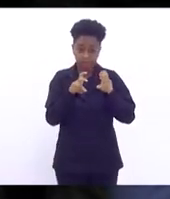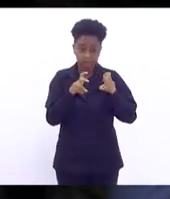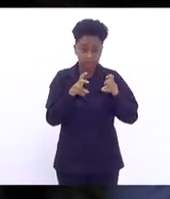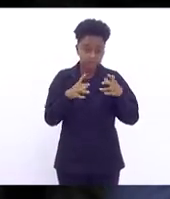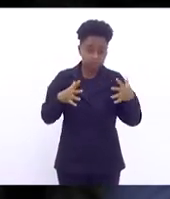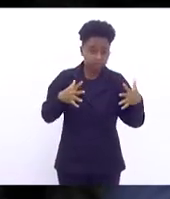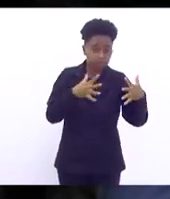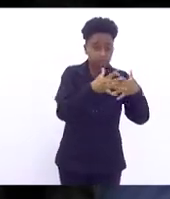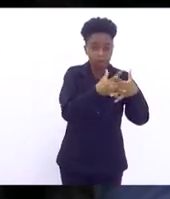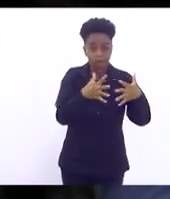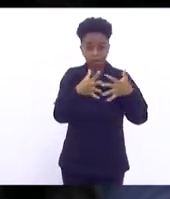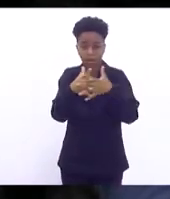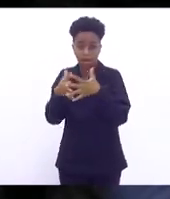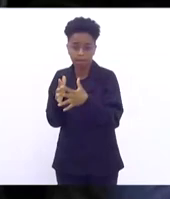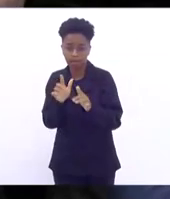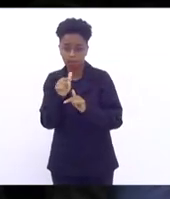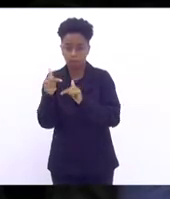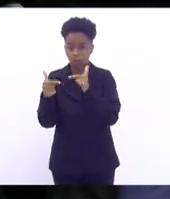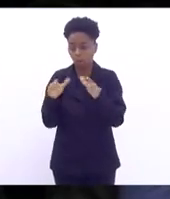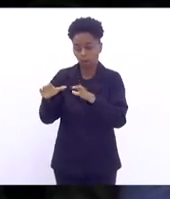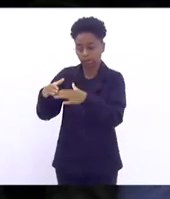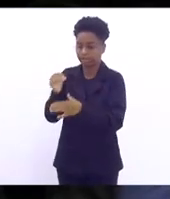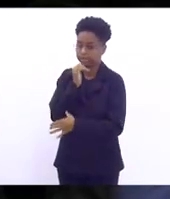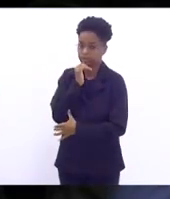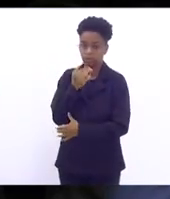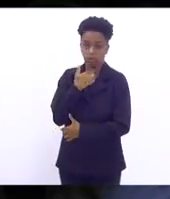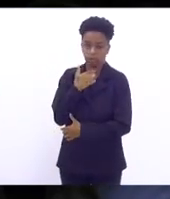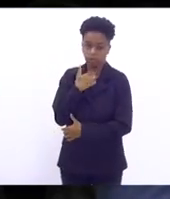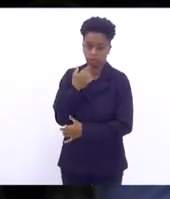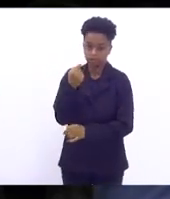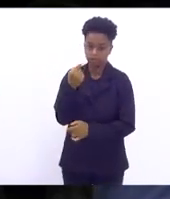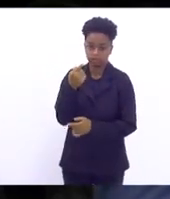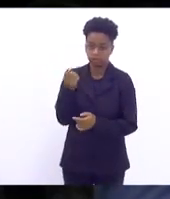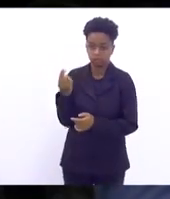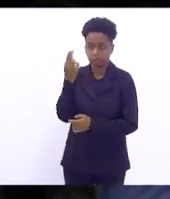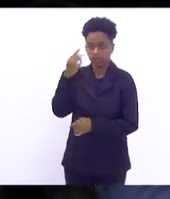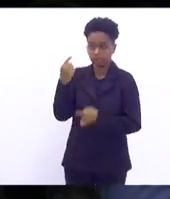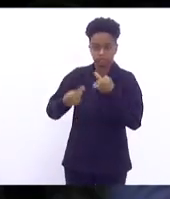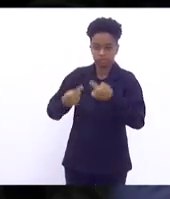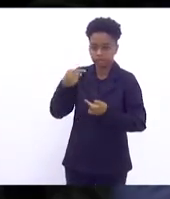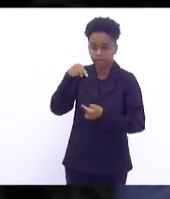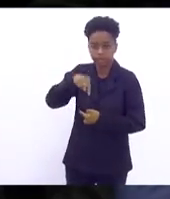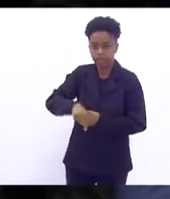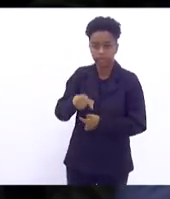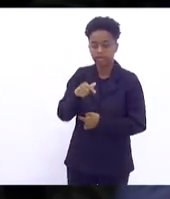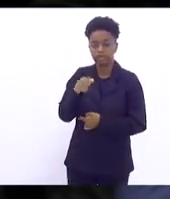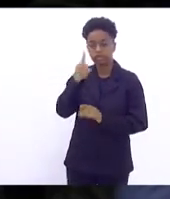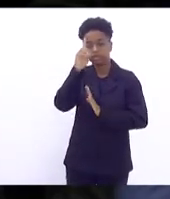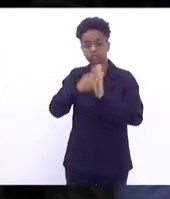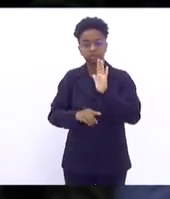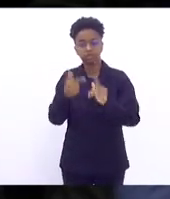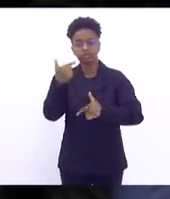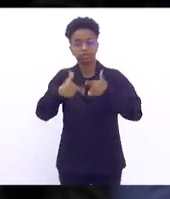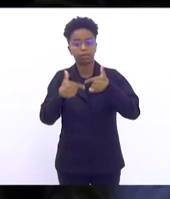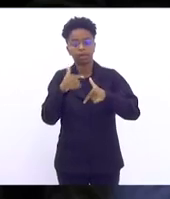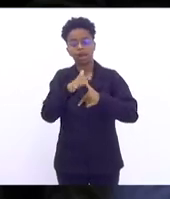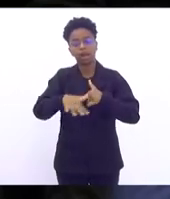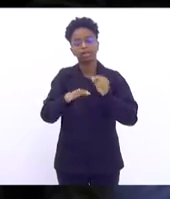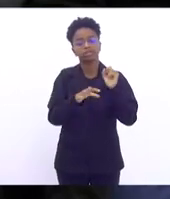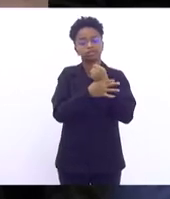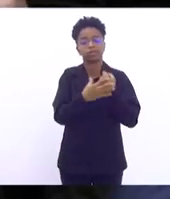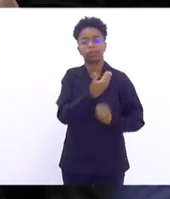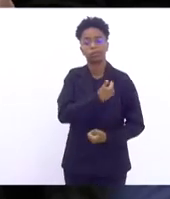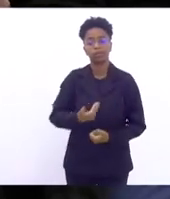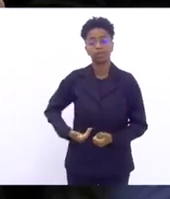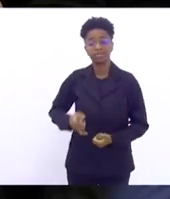por várias outras comissões vamos conseguir discutir aqui os direitos dos trabalhadores da Segurança Pública se levar